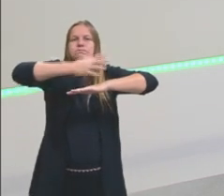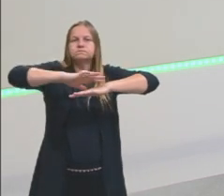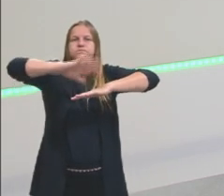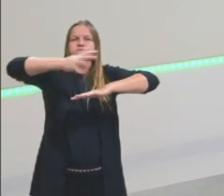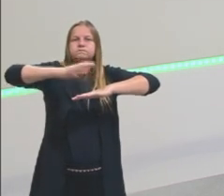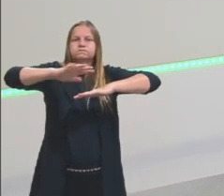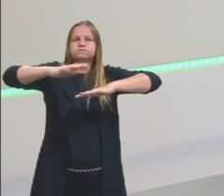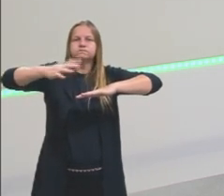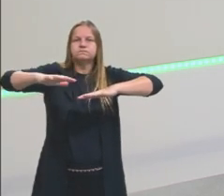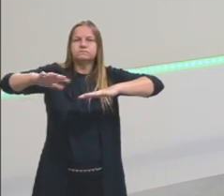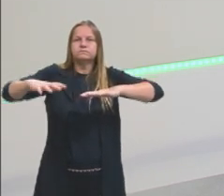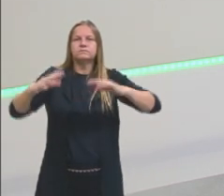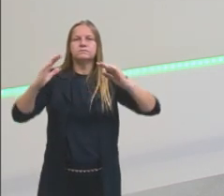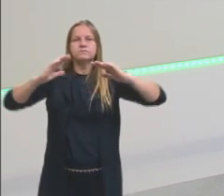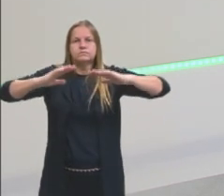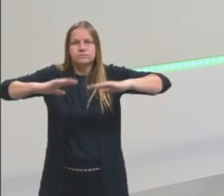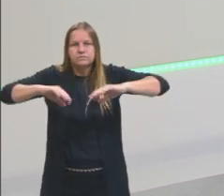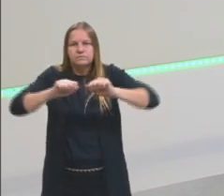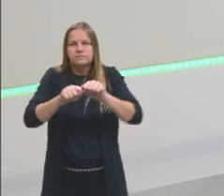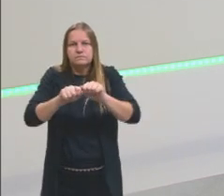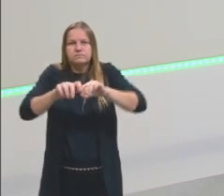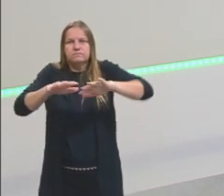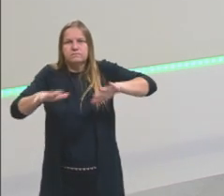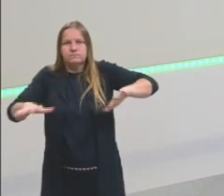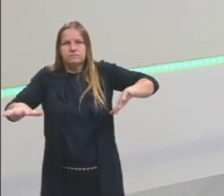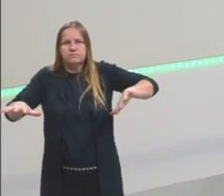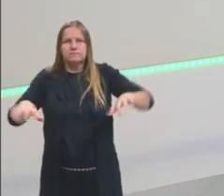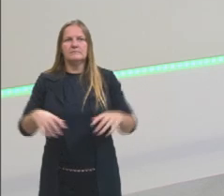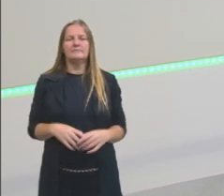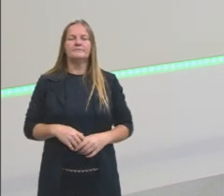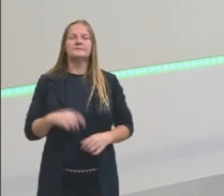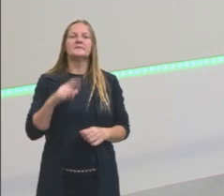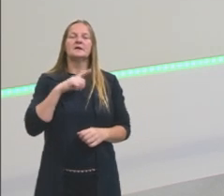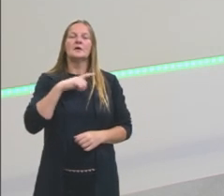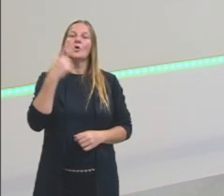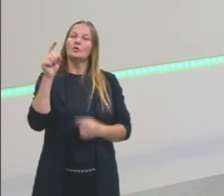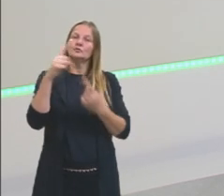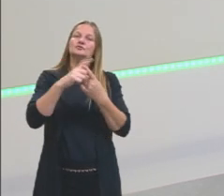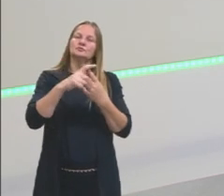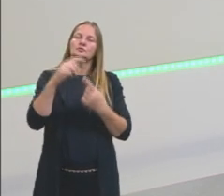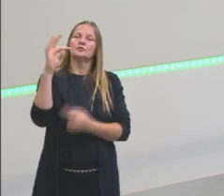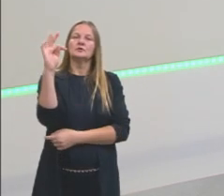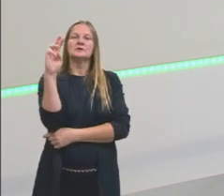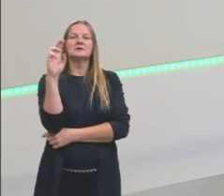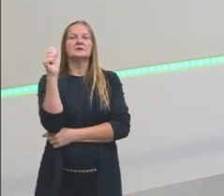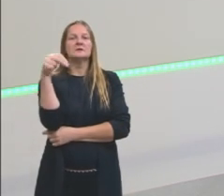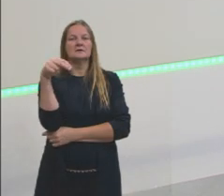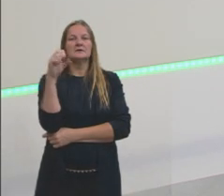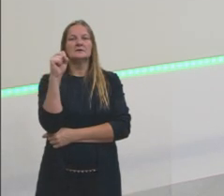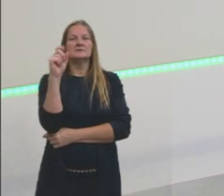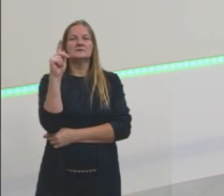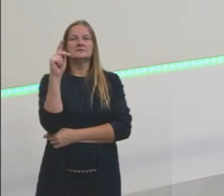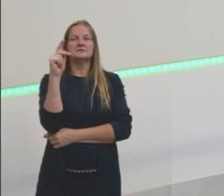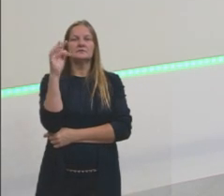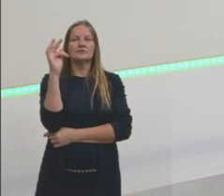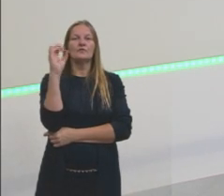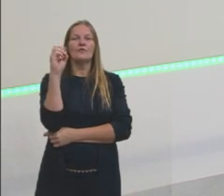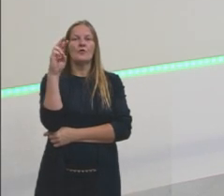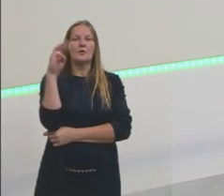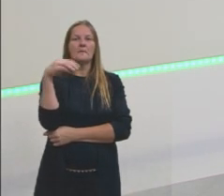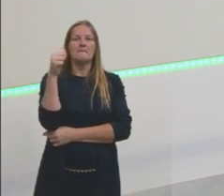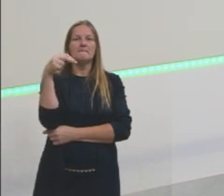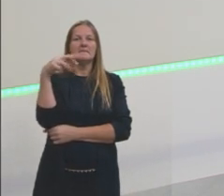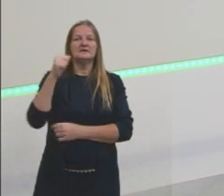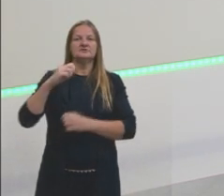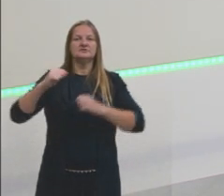começa a ficar bem rebaixado à Oi gente essas placas Então se movem lateralmente né uma pasta pela